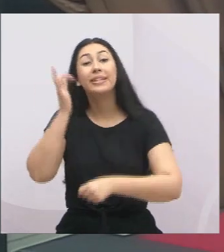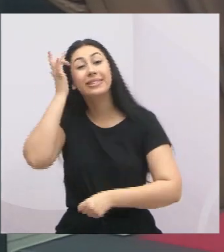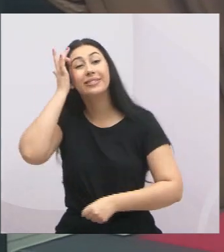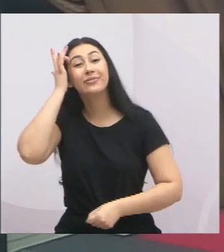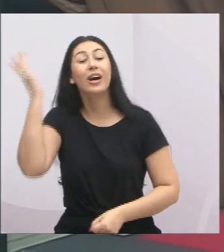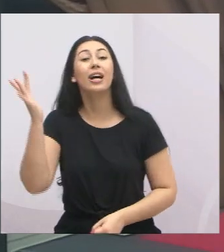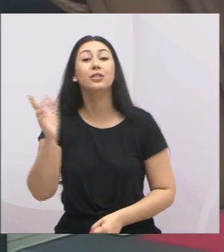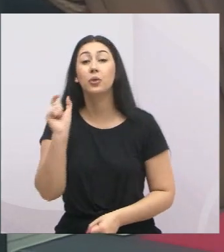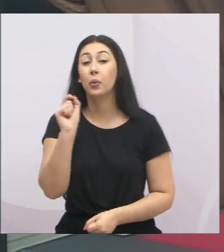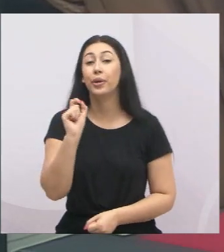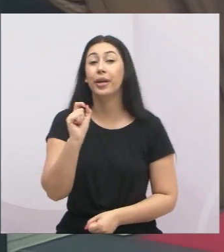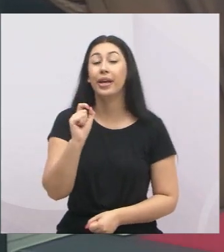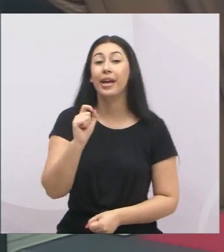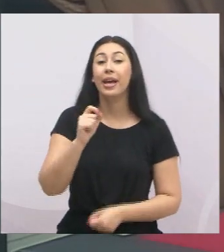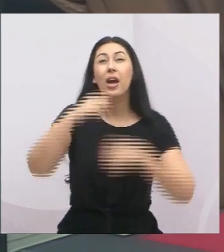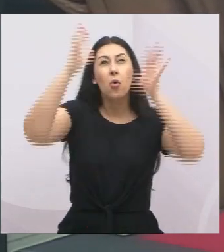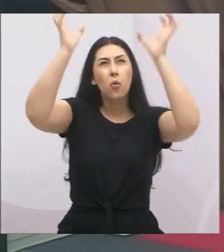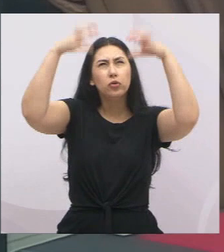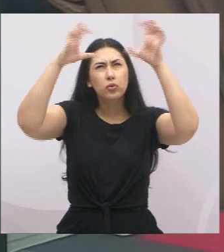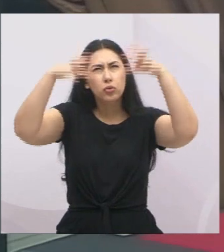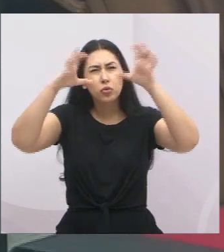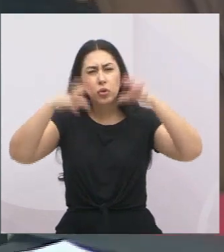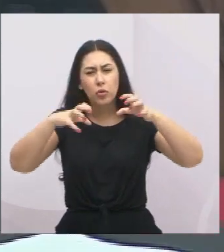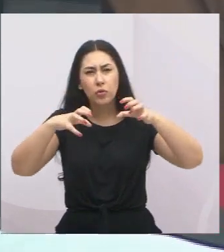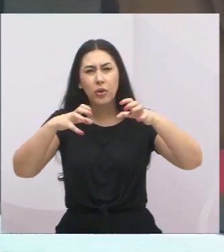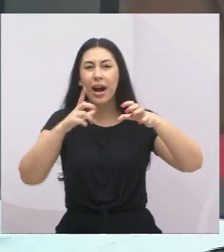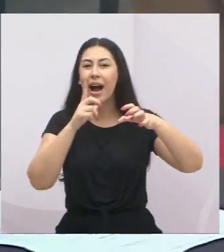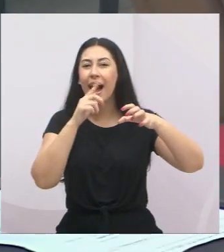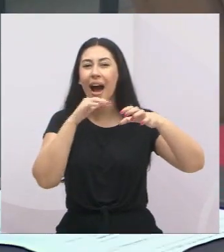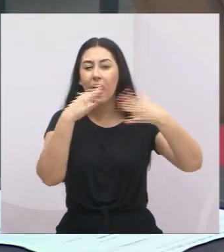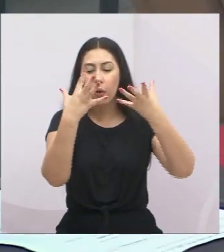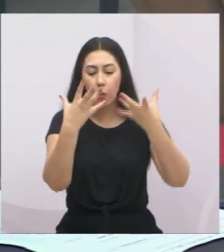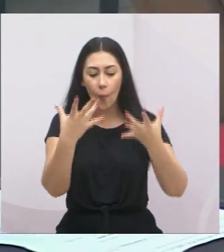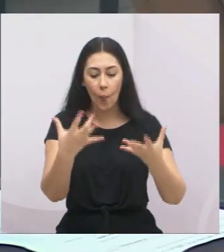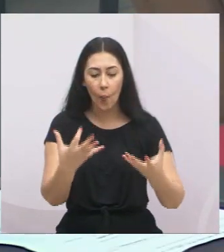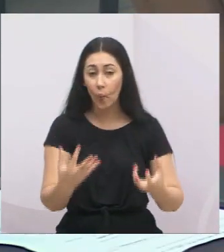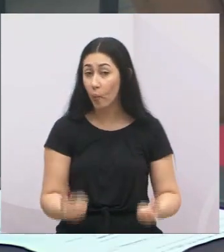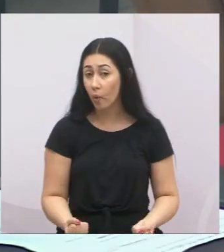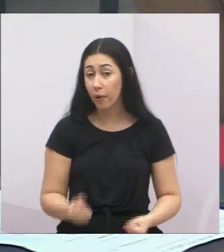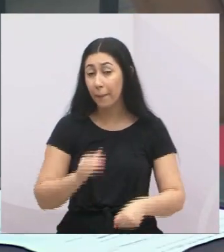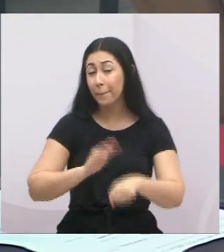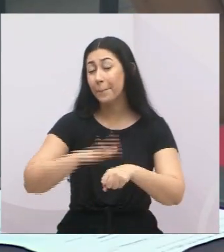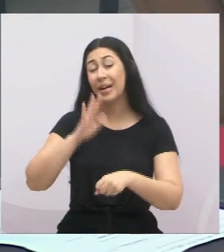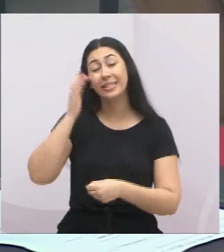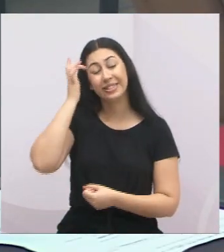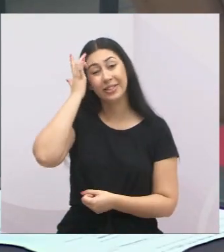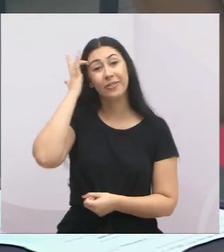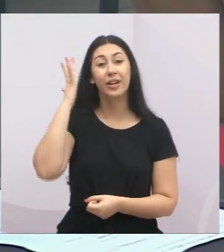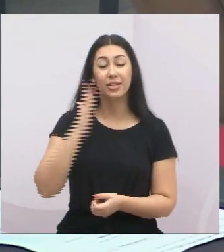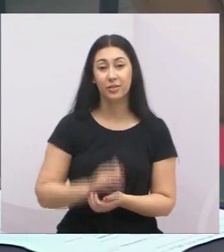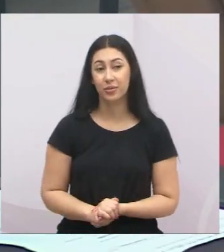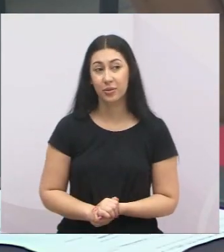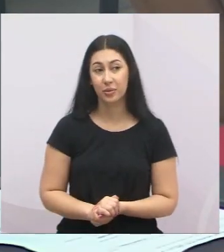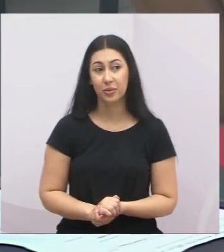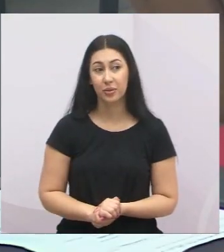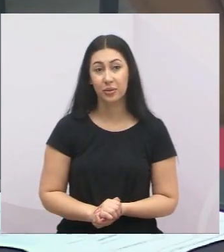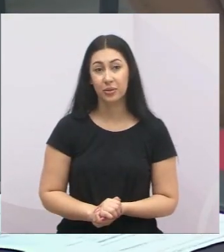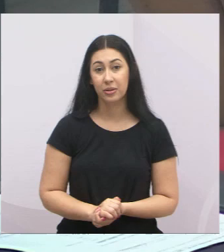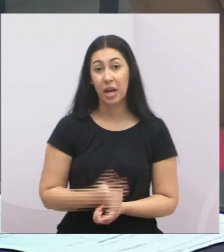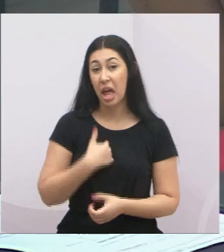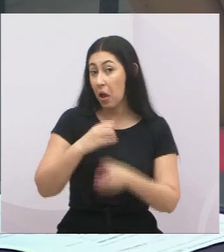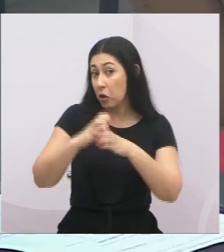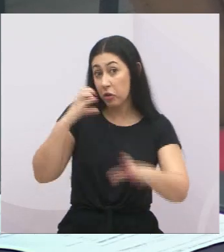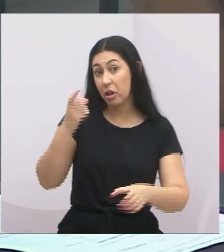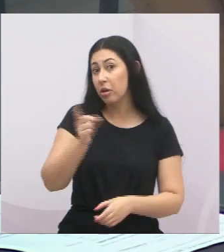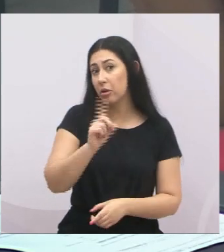incrível, então a água vai correr, então o asfalto vai render muito tempo. Pode ser um serviço bem feito, mas a durabilidade, eu não sou engenheira,